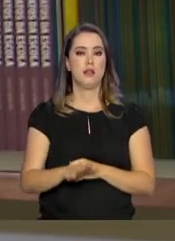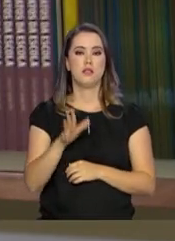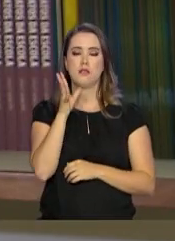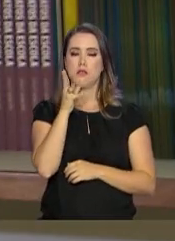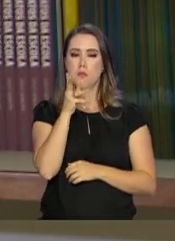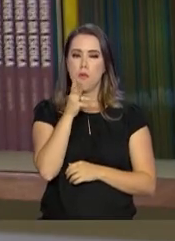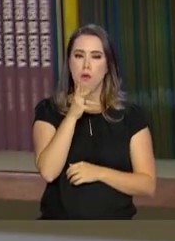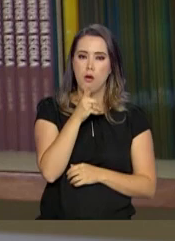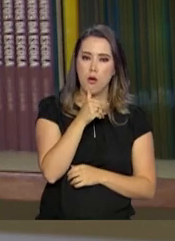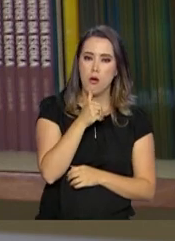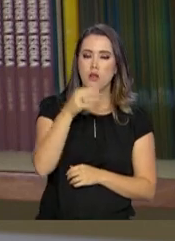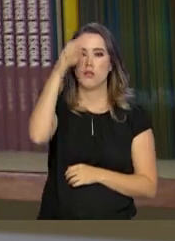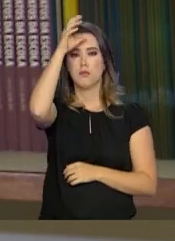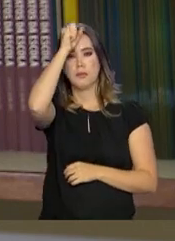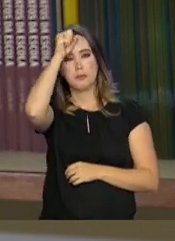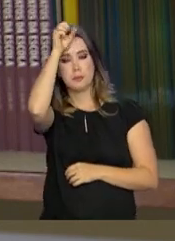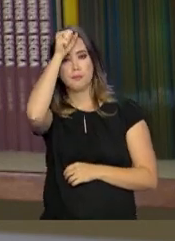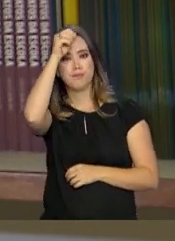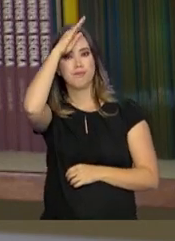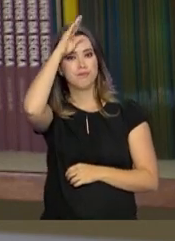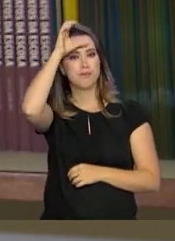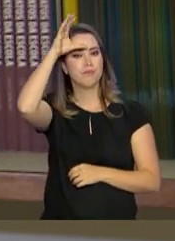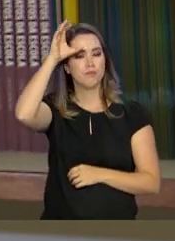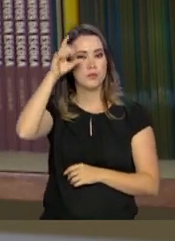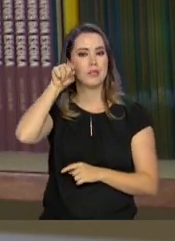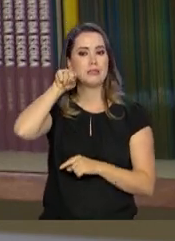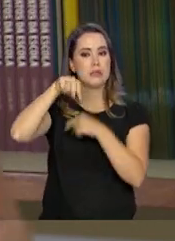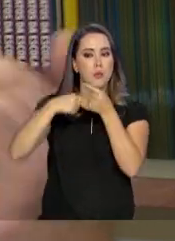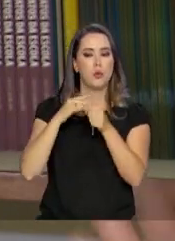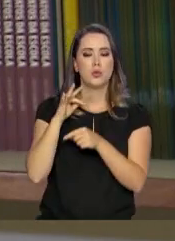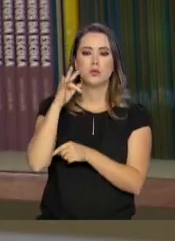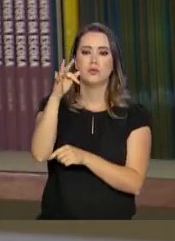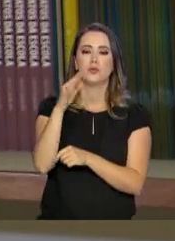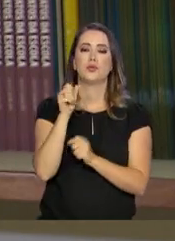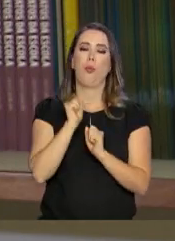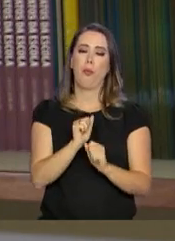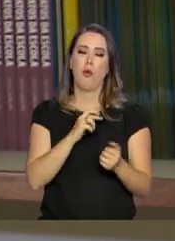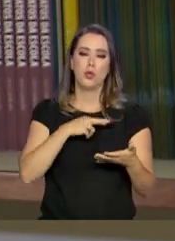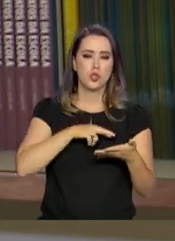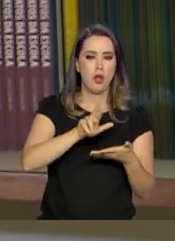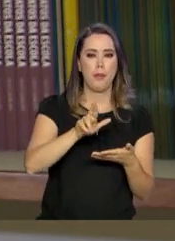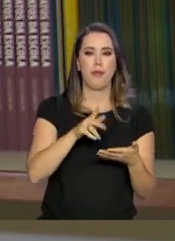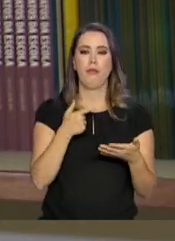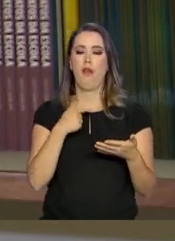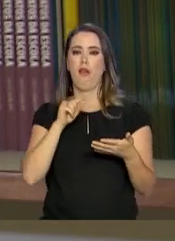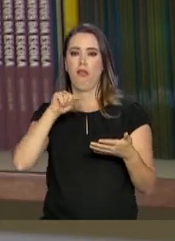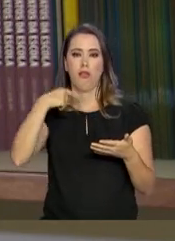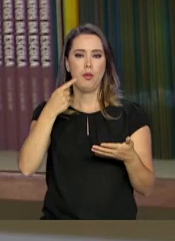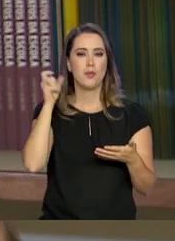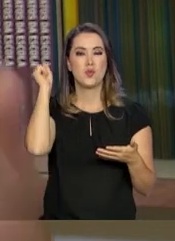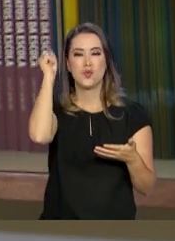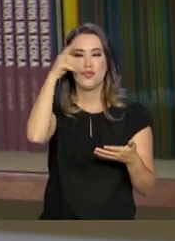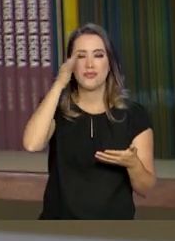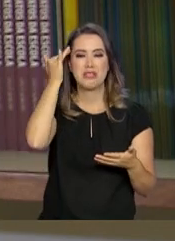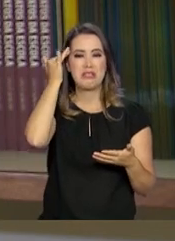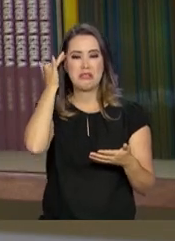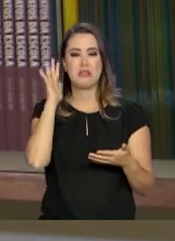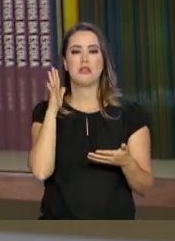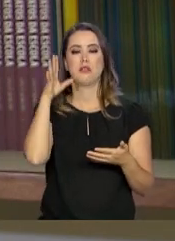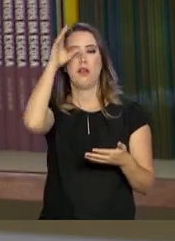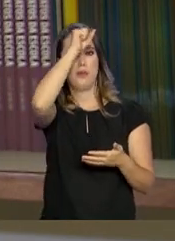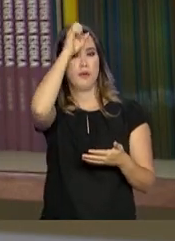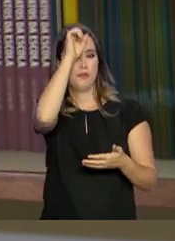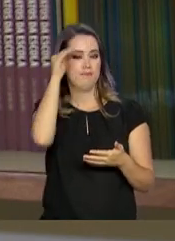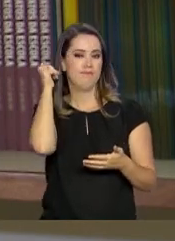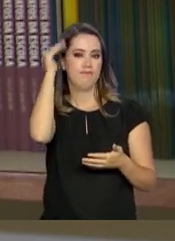período próprio nesse período inicial provavelmente uma criança que ela vai reprovar posteriormente uma criança muita dificuldade em continuar os seus estudos